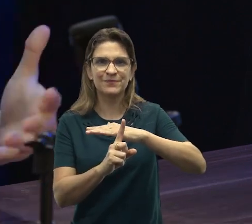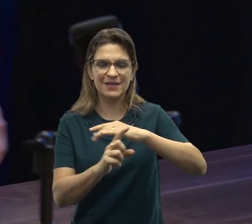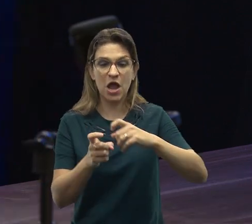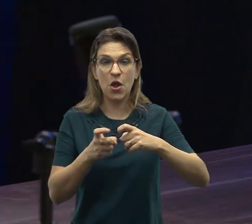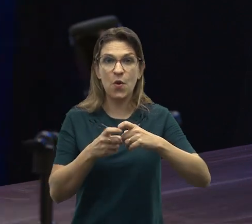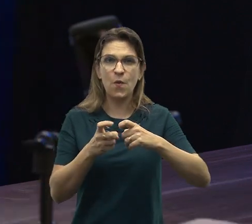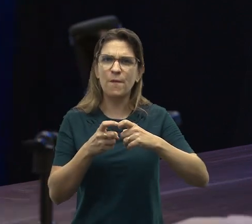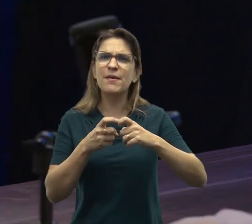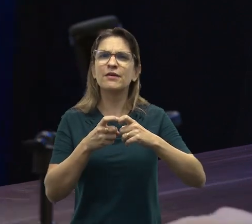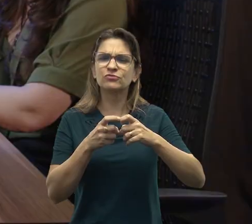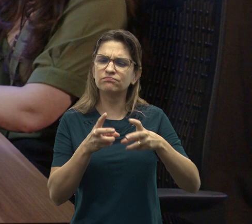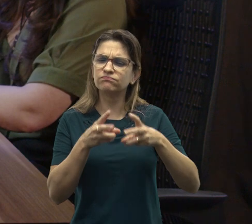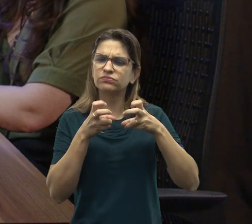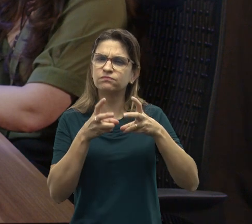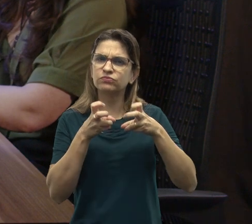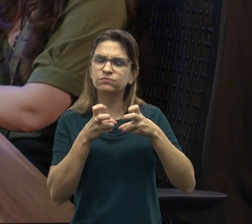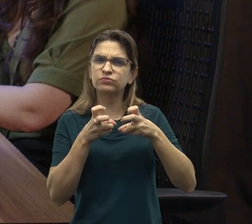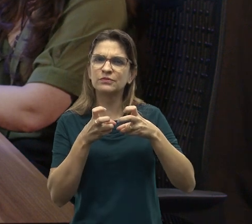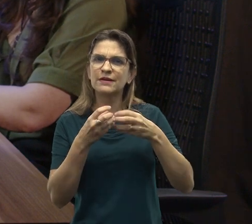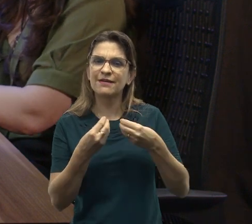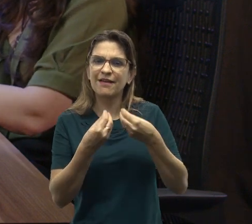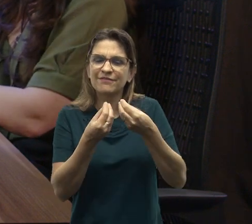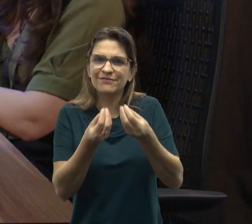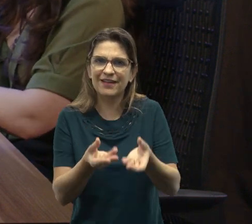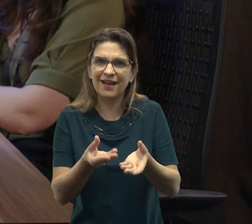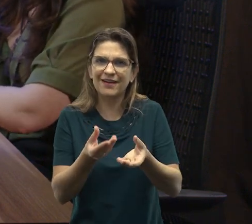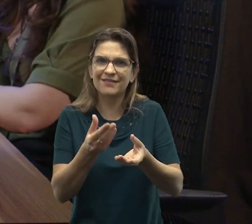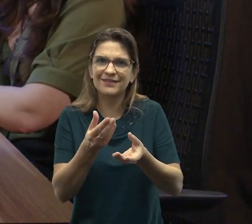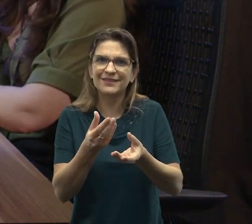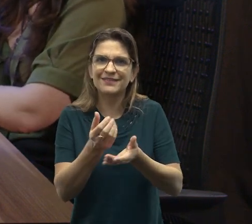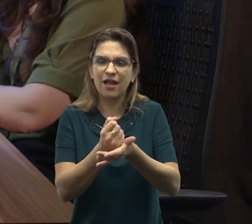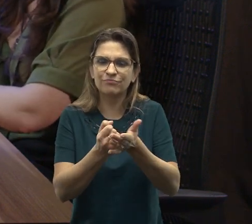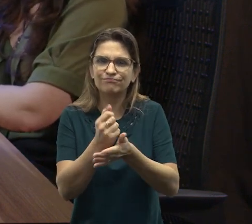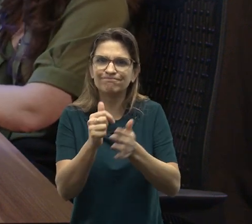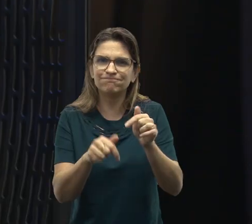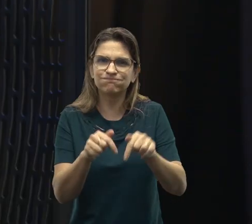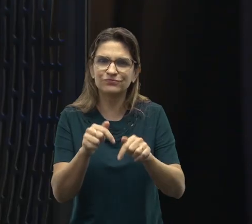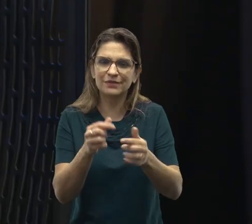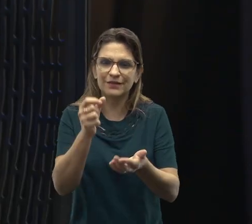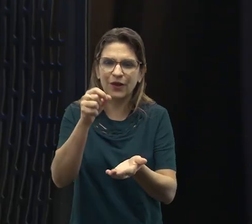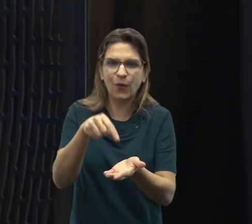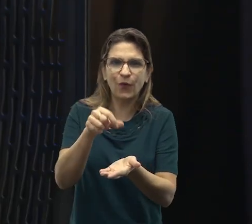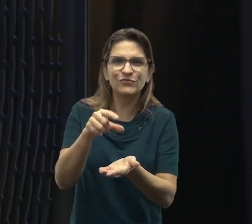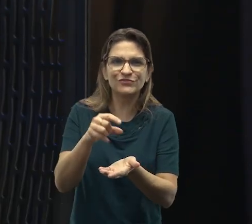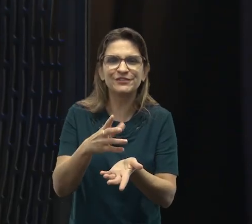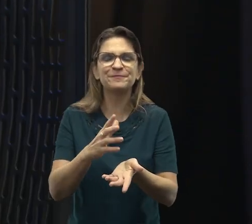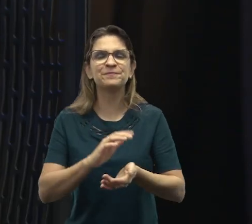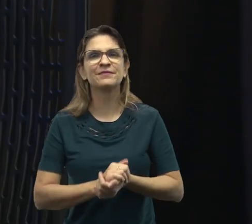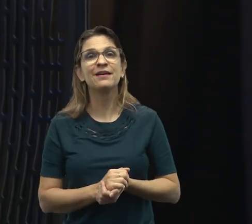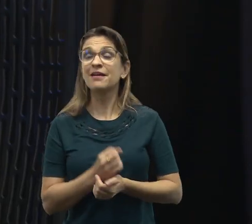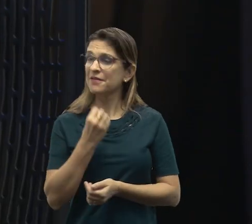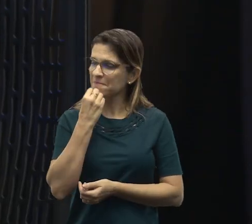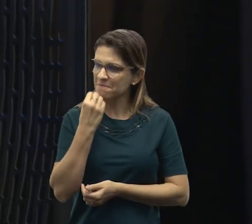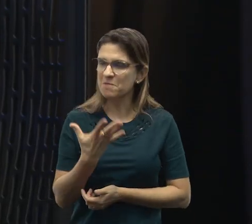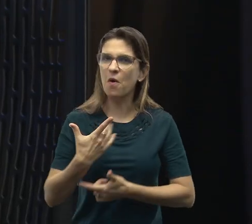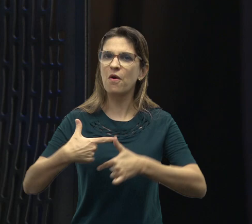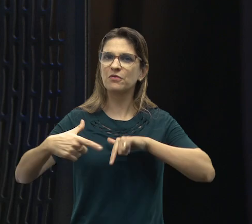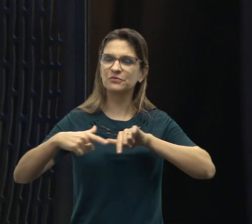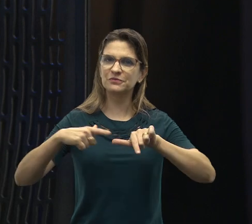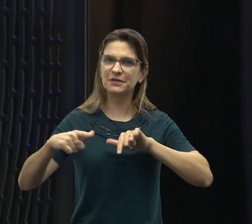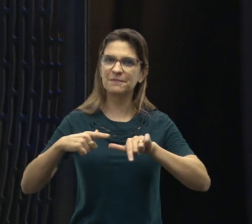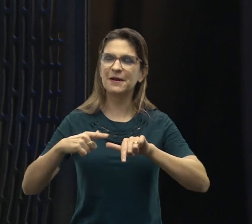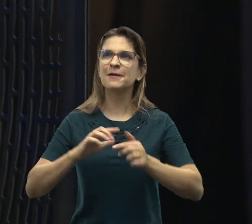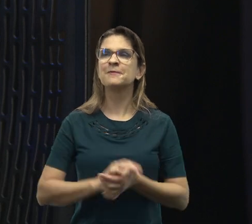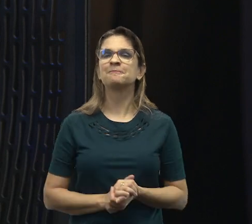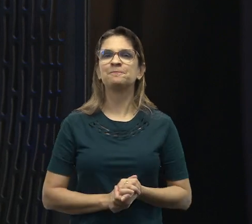teus sintomas como um todo. É uma medicina importante, que bom que você atuou e bem forte nessa questão, mas agora a gente vai